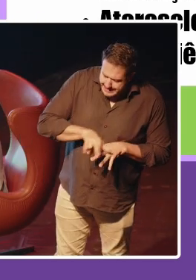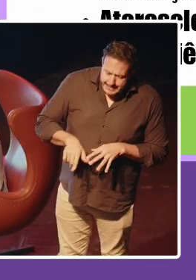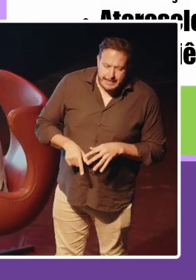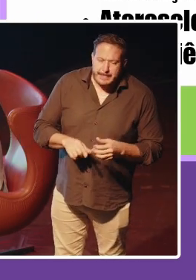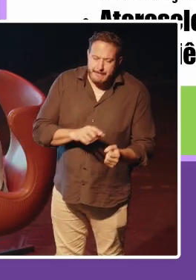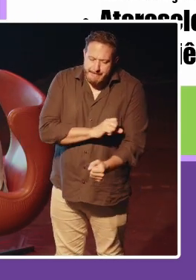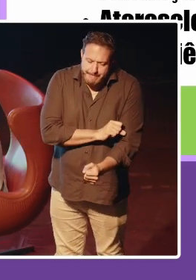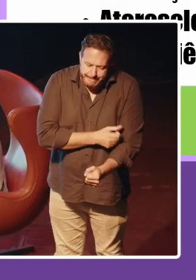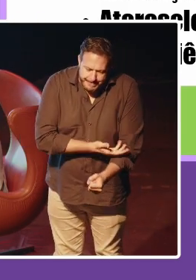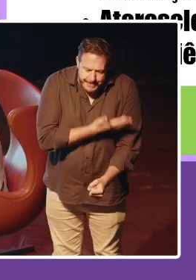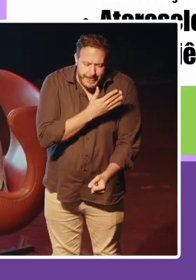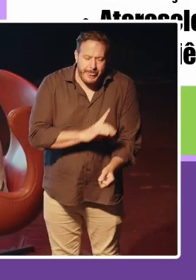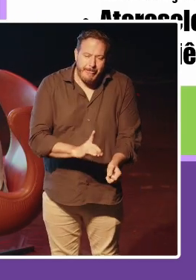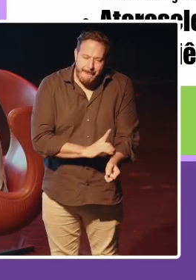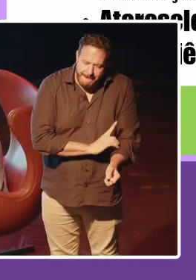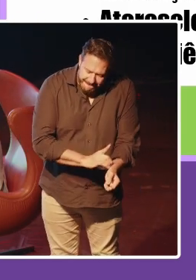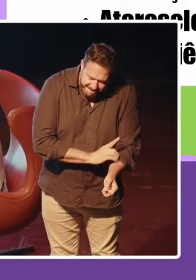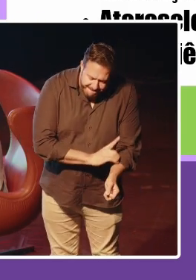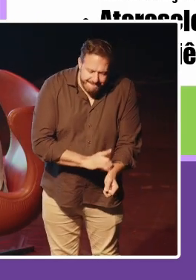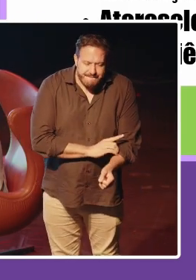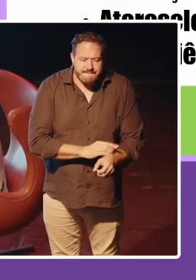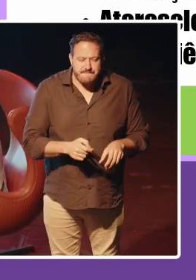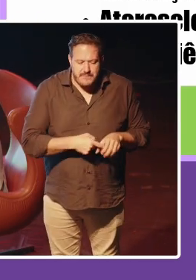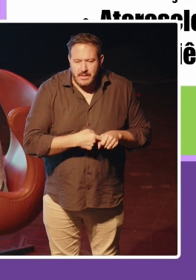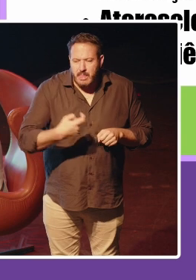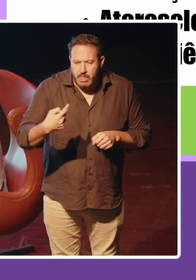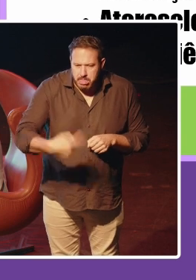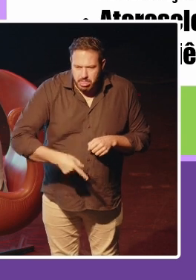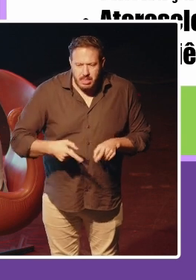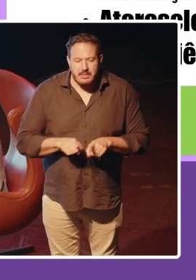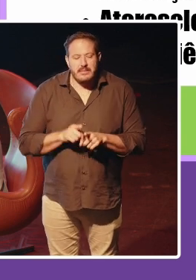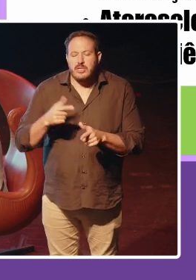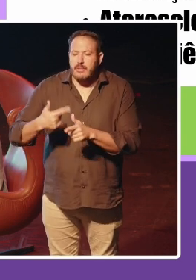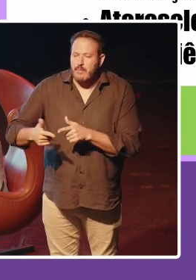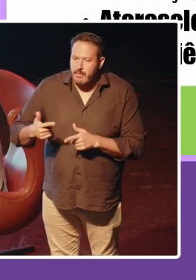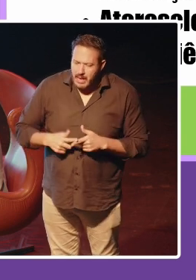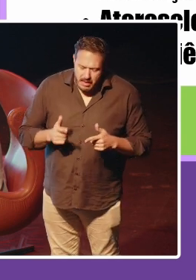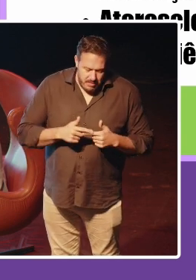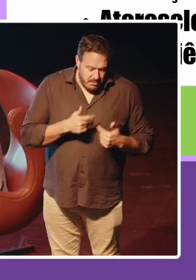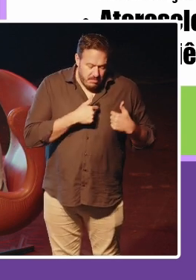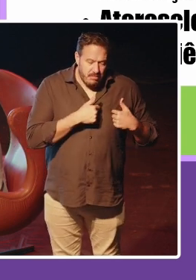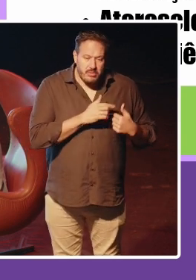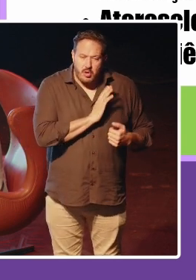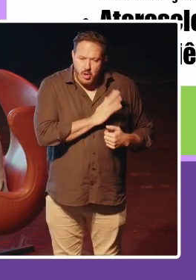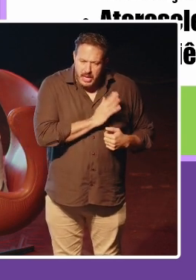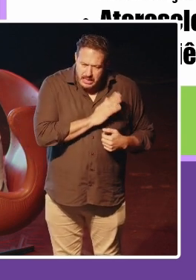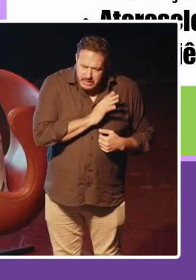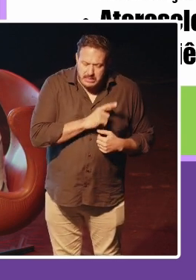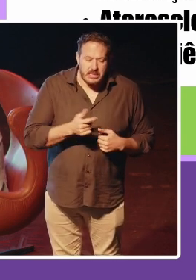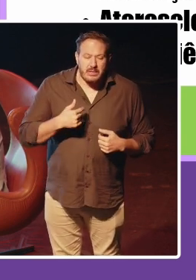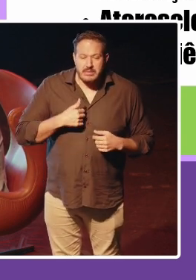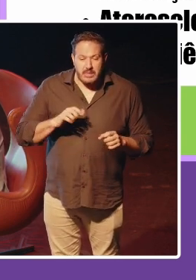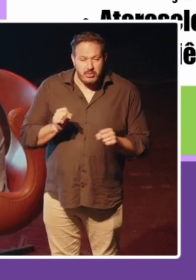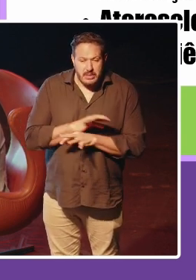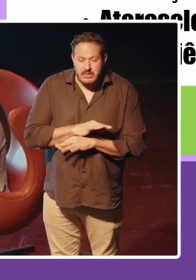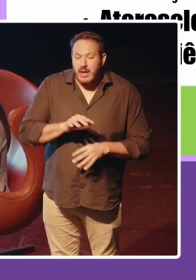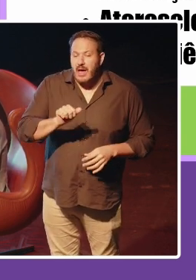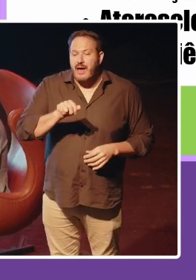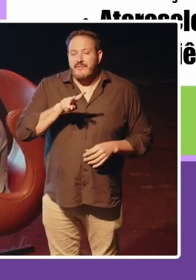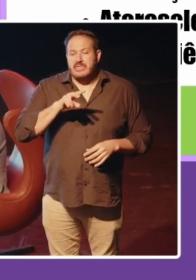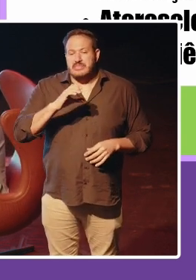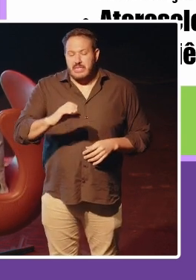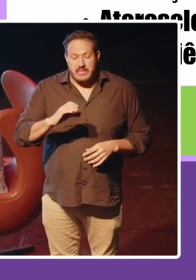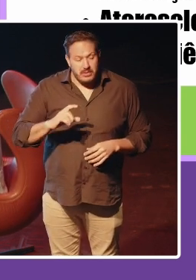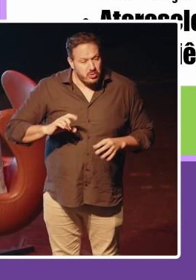pressão alta, diabetes, colesterol alto, problemas cardíacos, ter tido um derrame, todos isso são fatores de